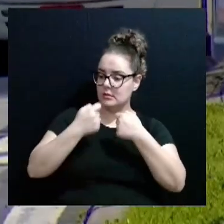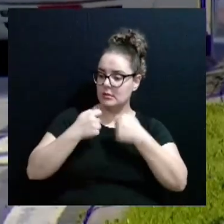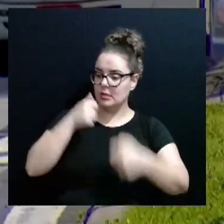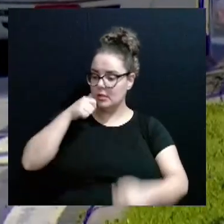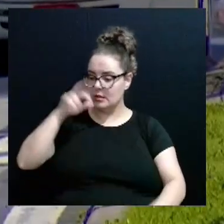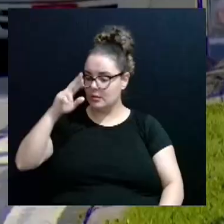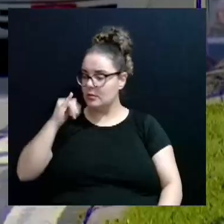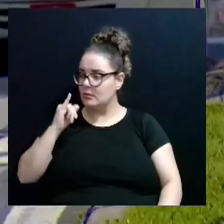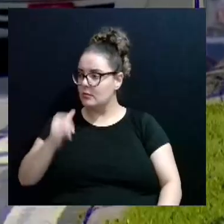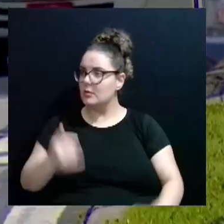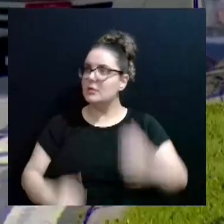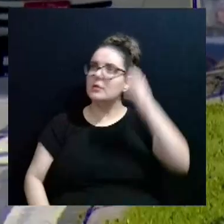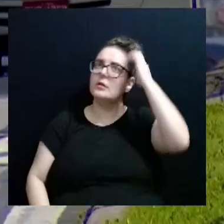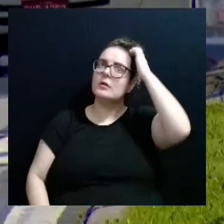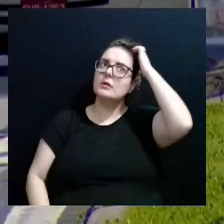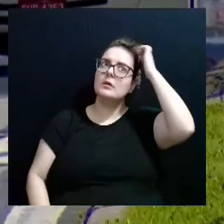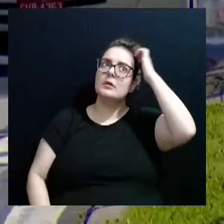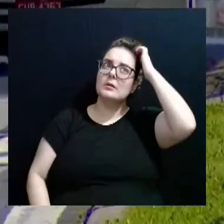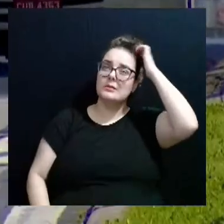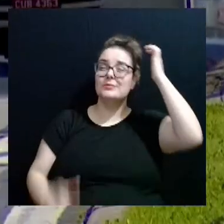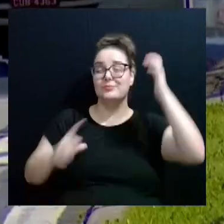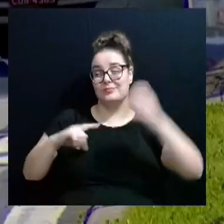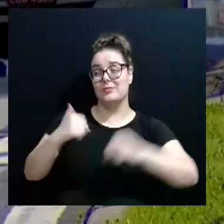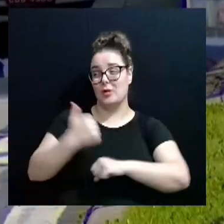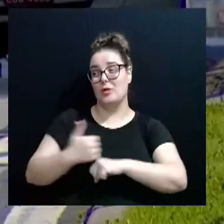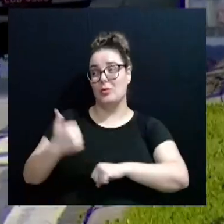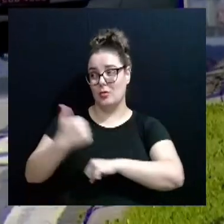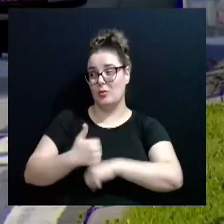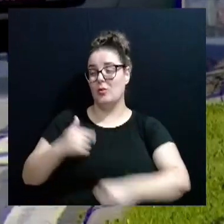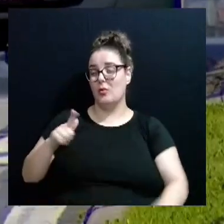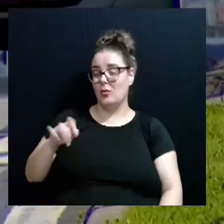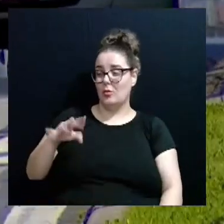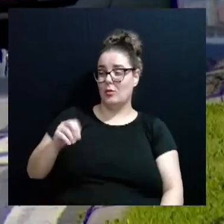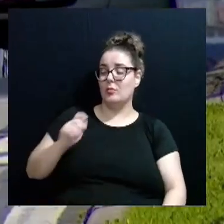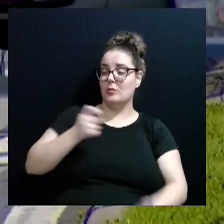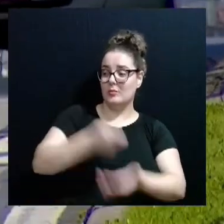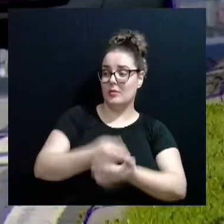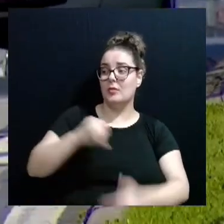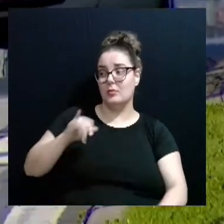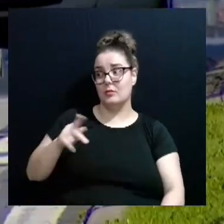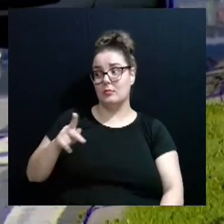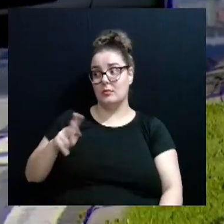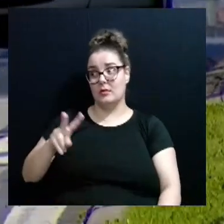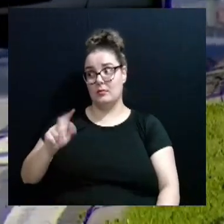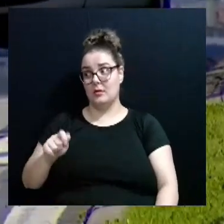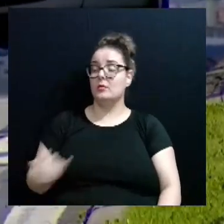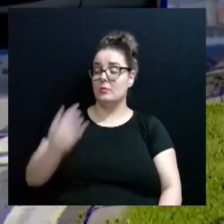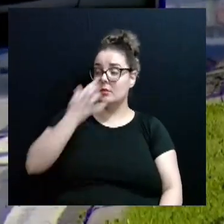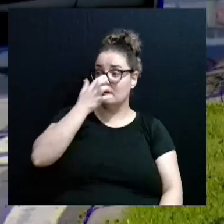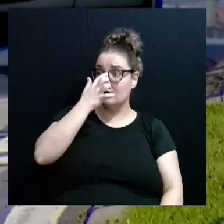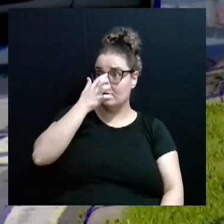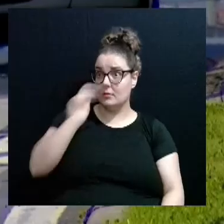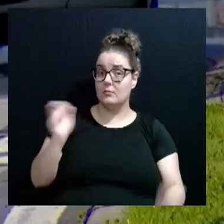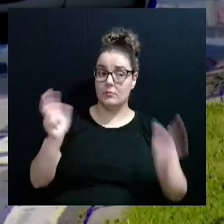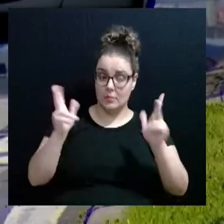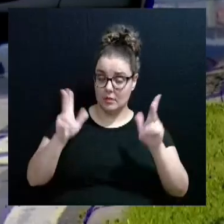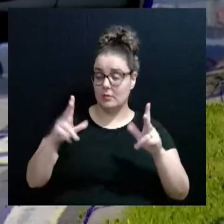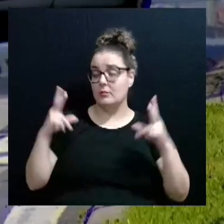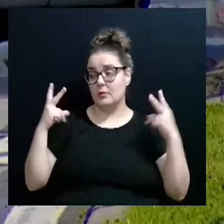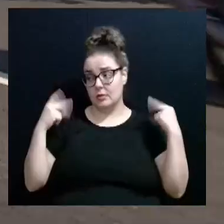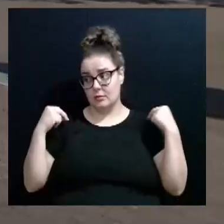bastante golpe em relação à questão do pagamento de IPVA. Então, por isso é importante ressaltar para a população, para os motoristas, né, ficarem atentos,